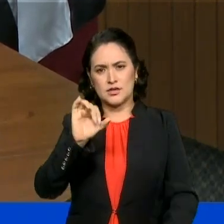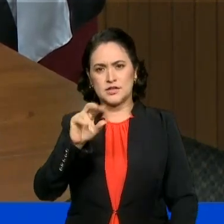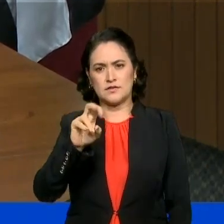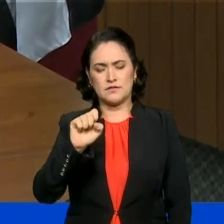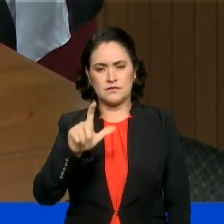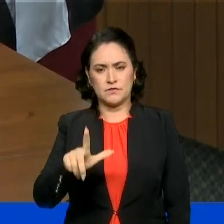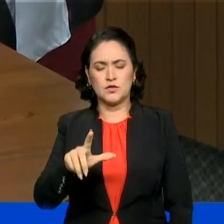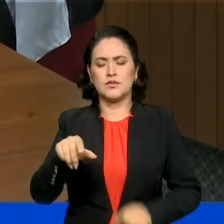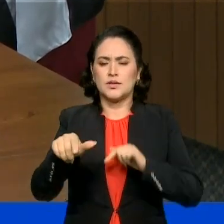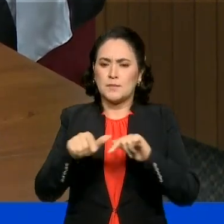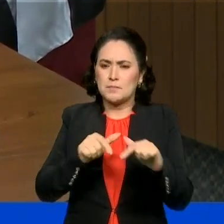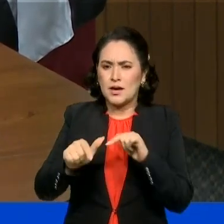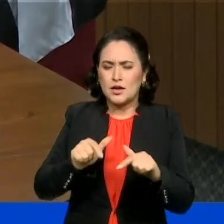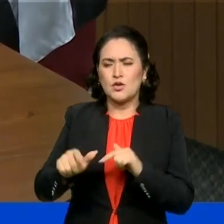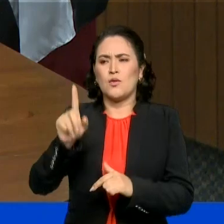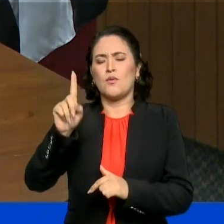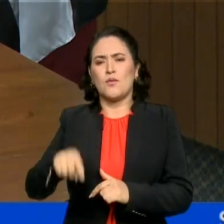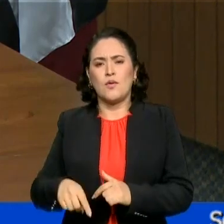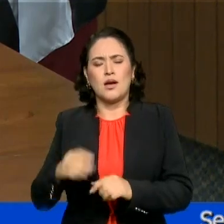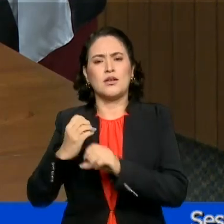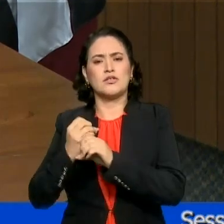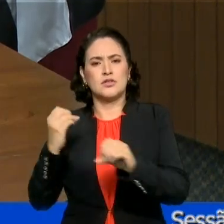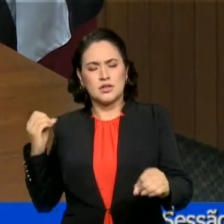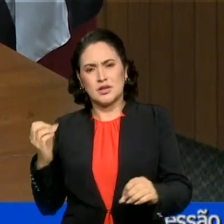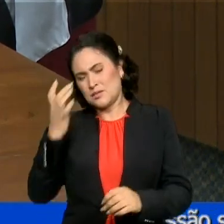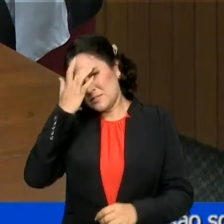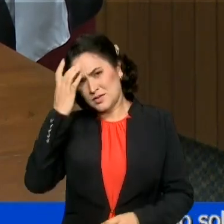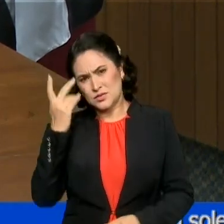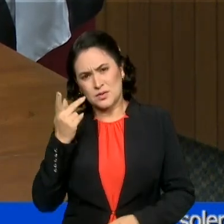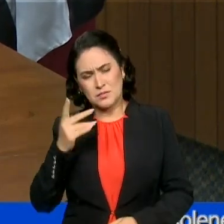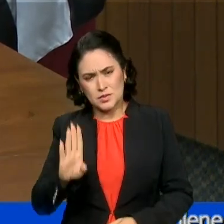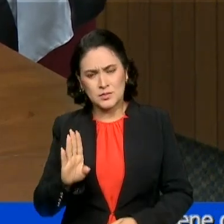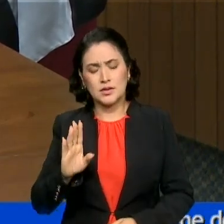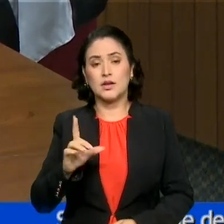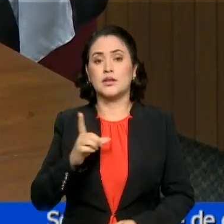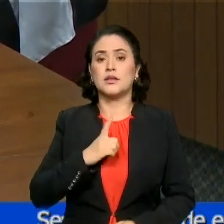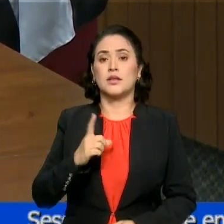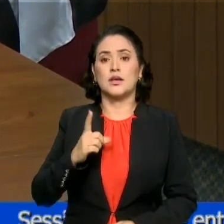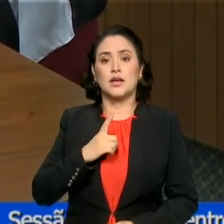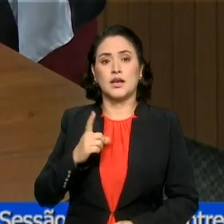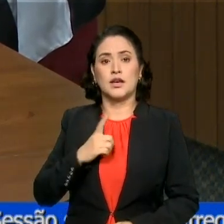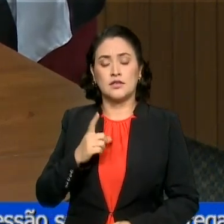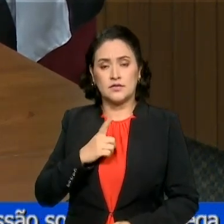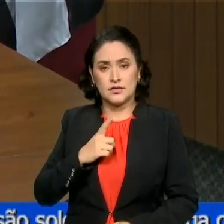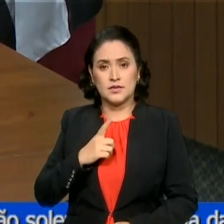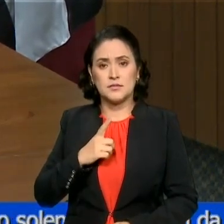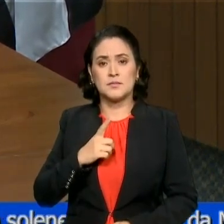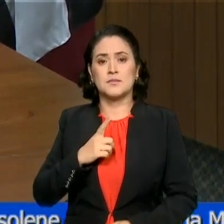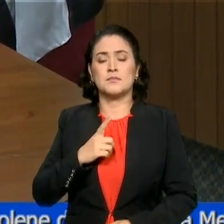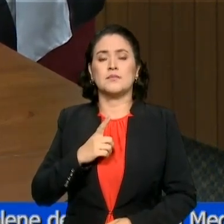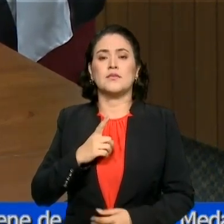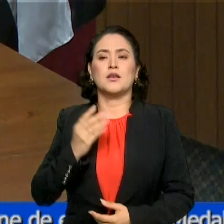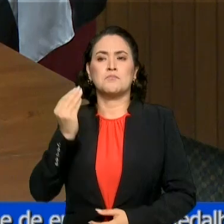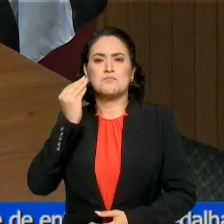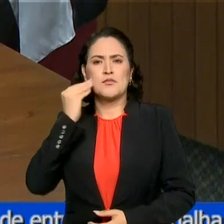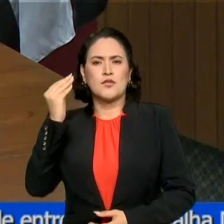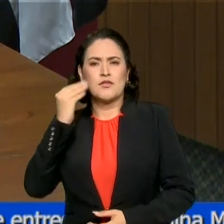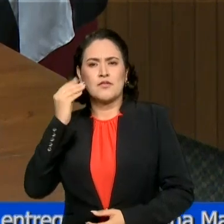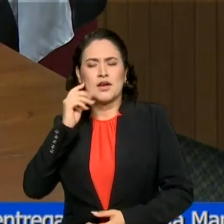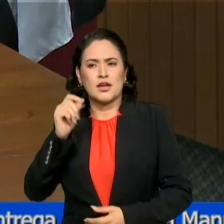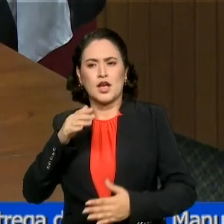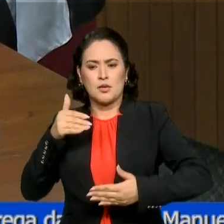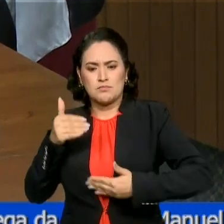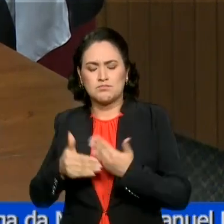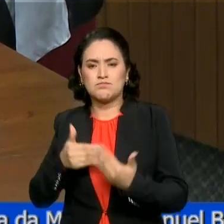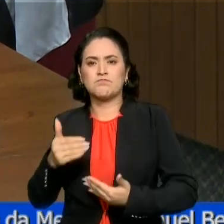homem público e que teve resultados assim expressivos. A prova de que hoje, já aí no auge da sua